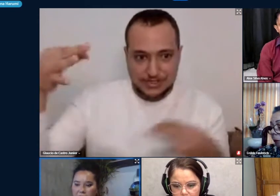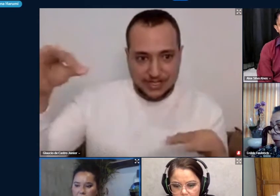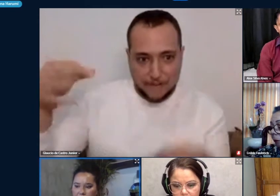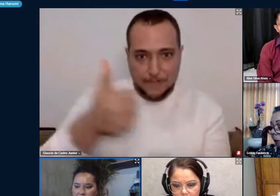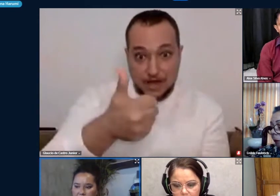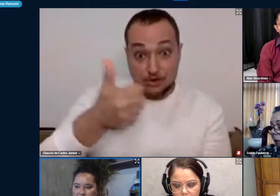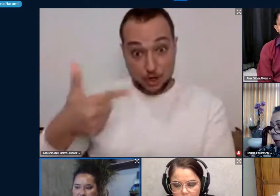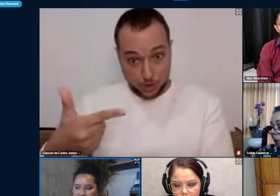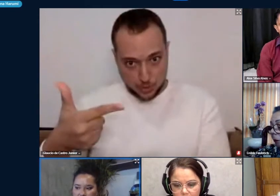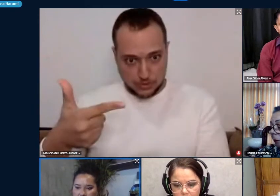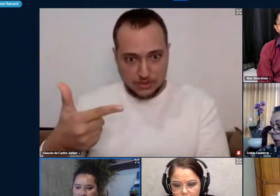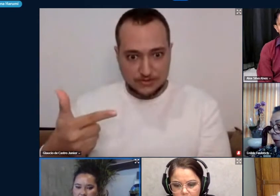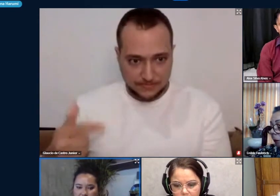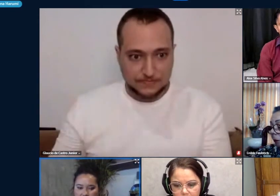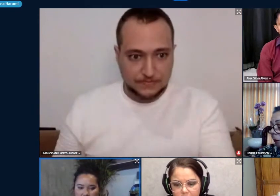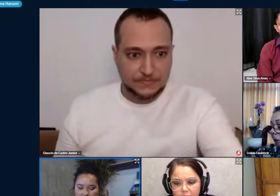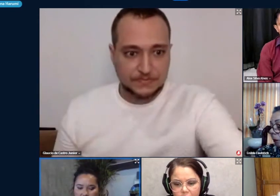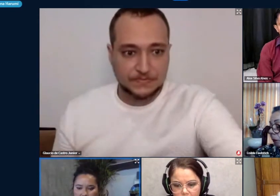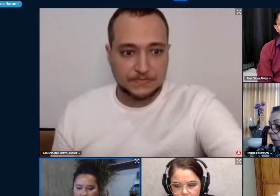na linha 2,